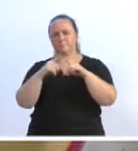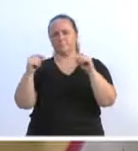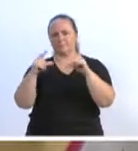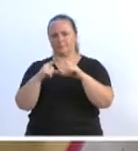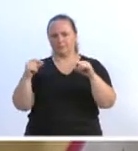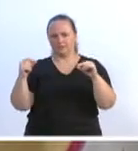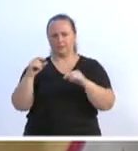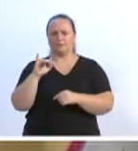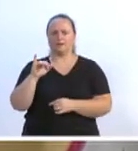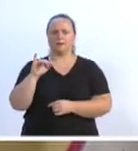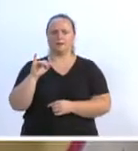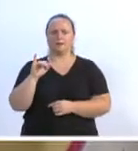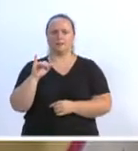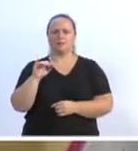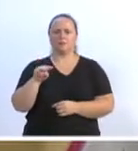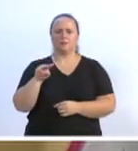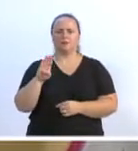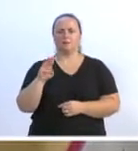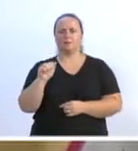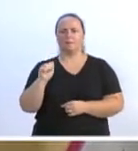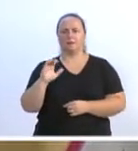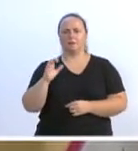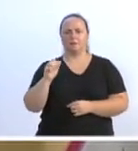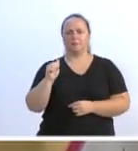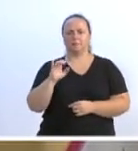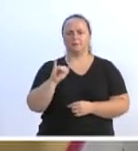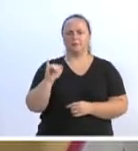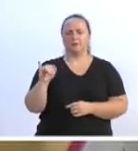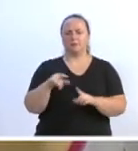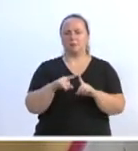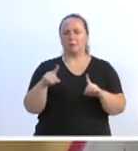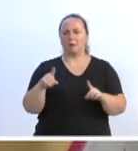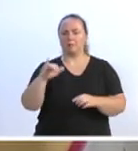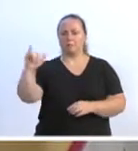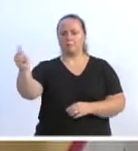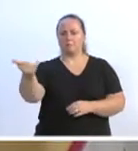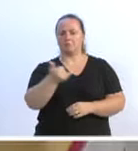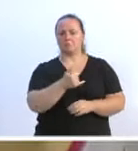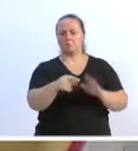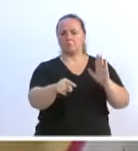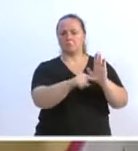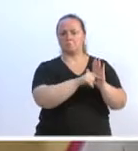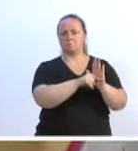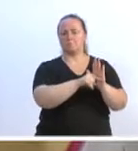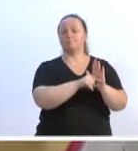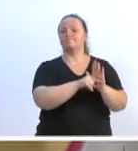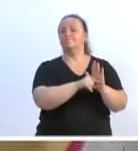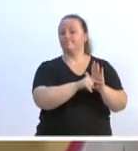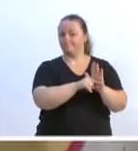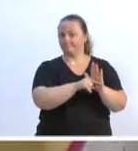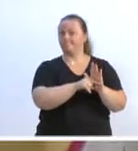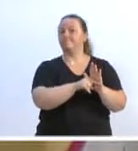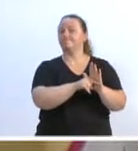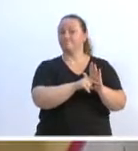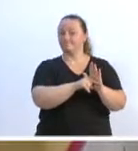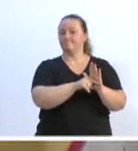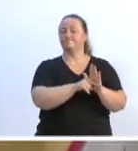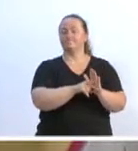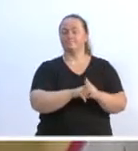embaçar iinfelizmente recebeu uma resposta negativa do governo federal com relação